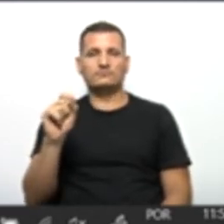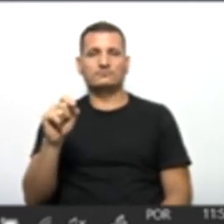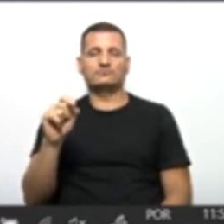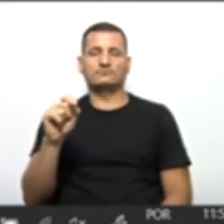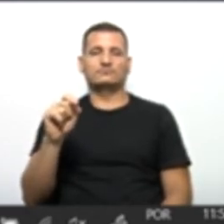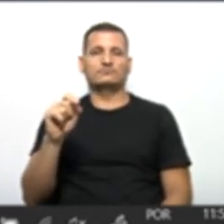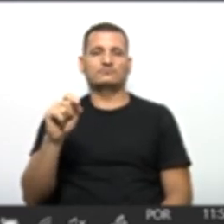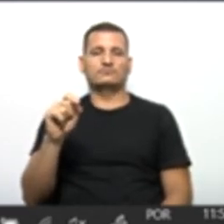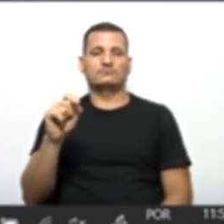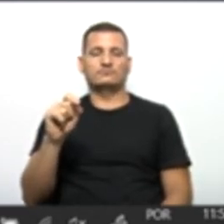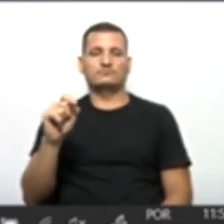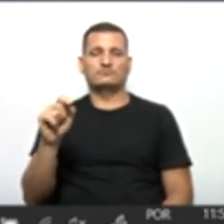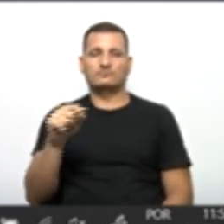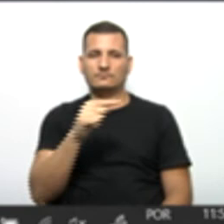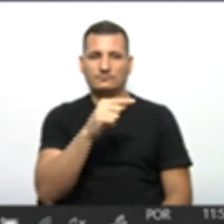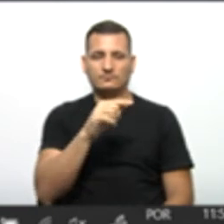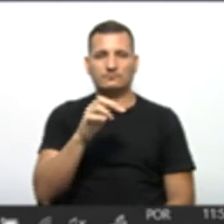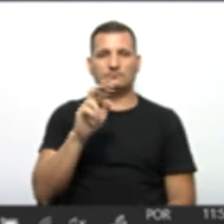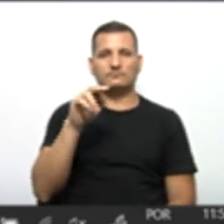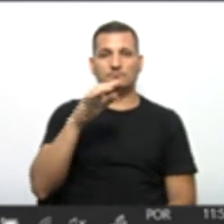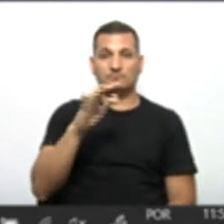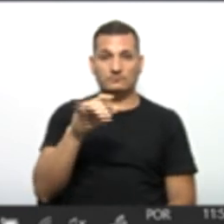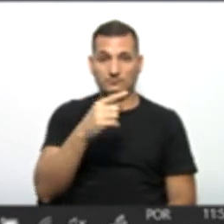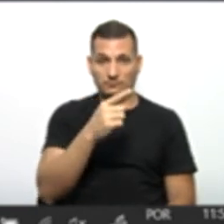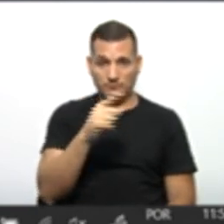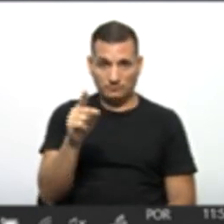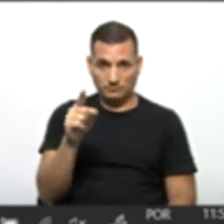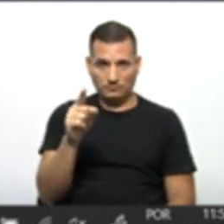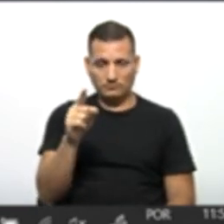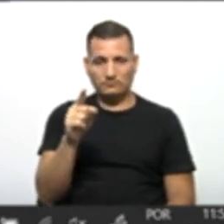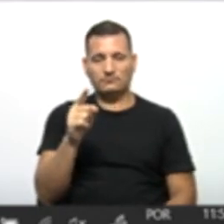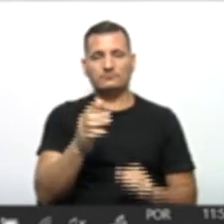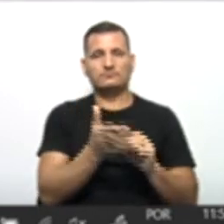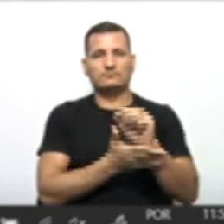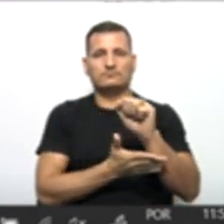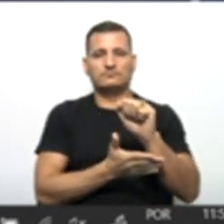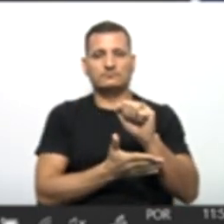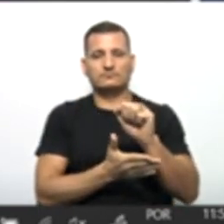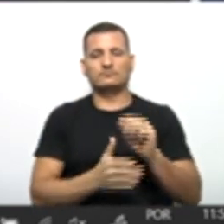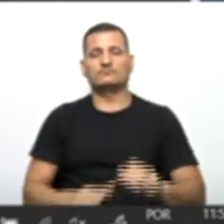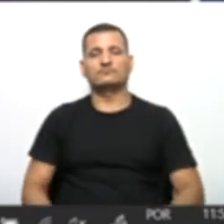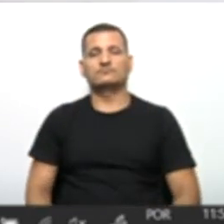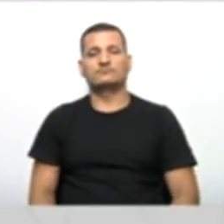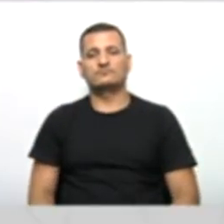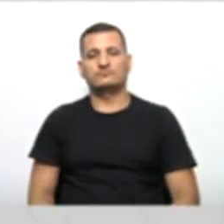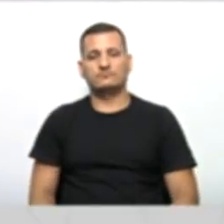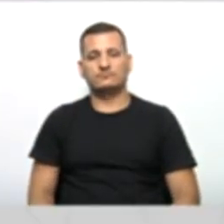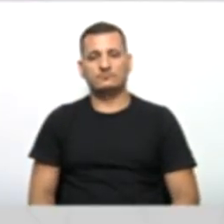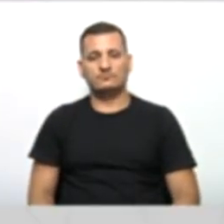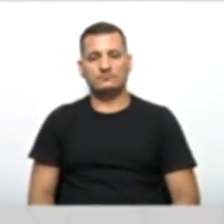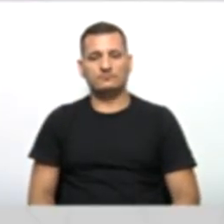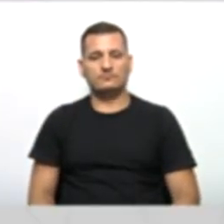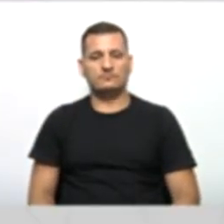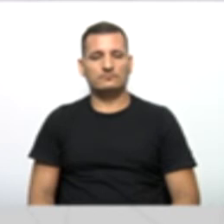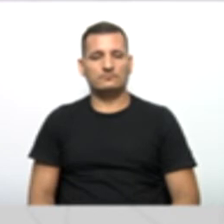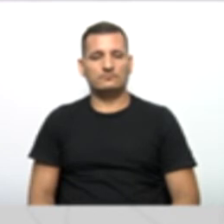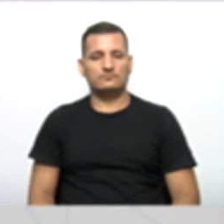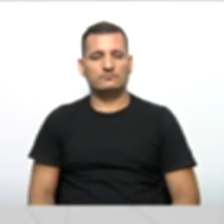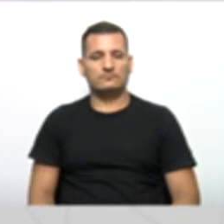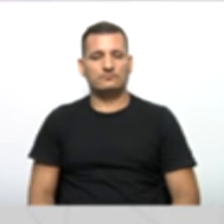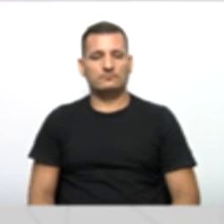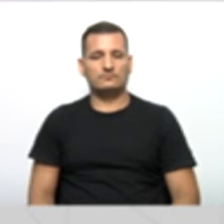que foi criada agora linha do excluir contato certo eu vou fechar tudo